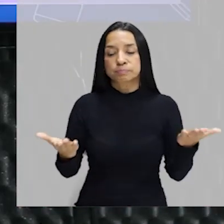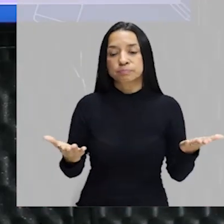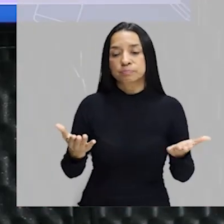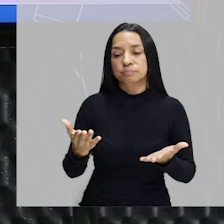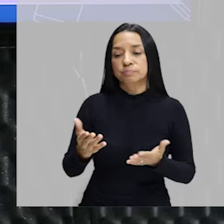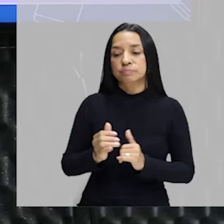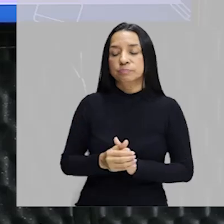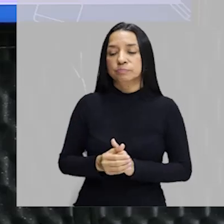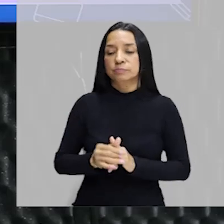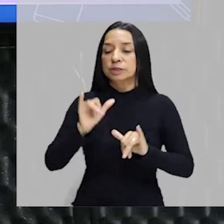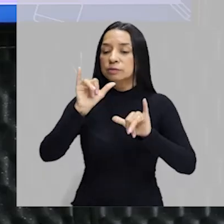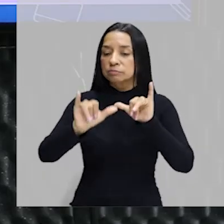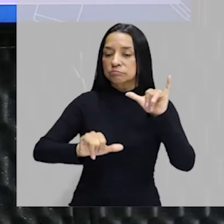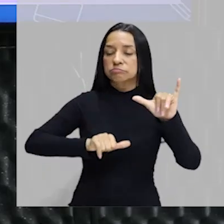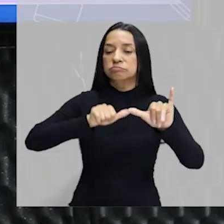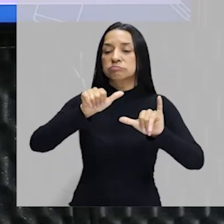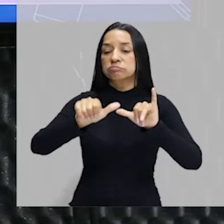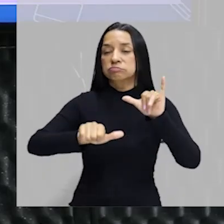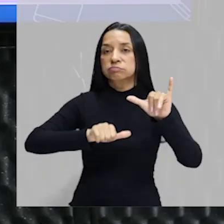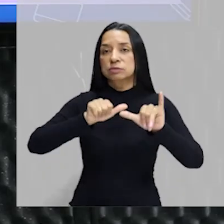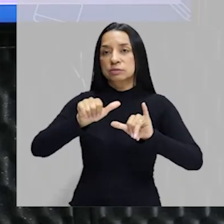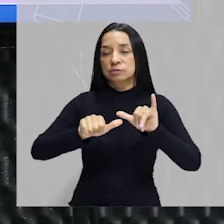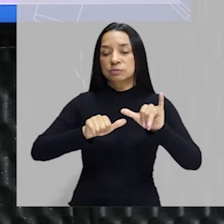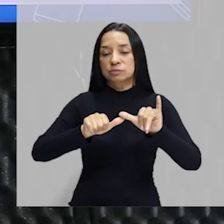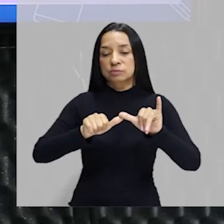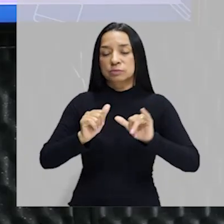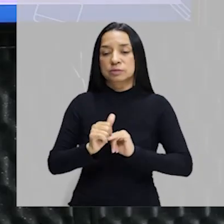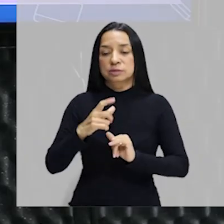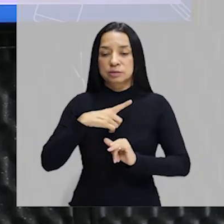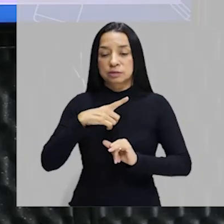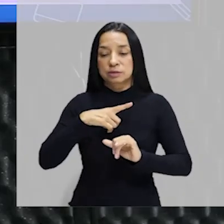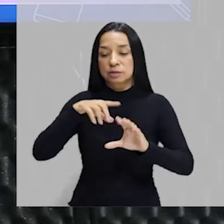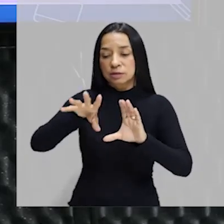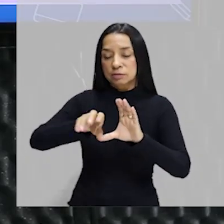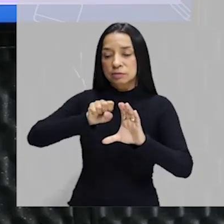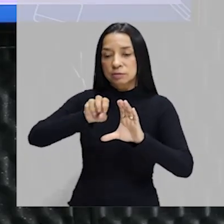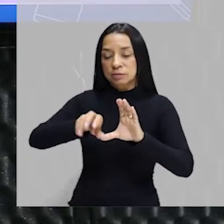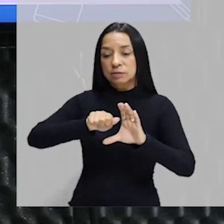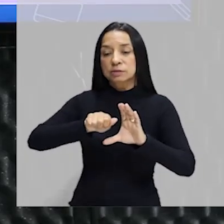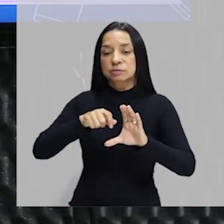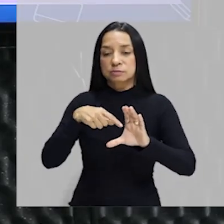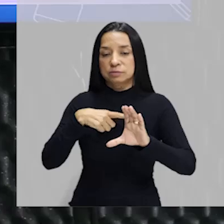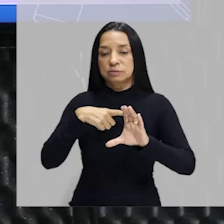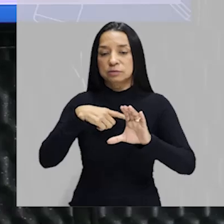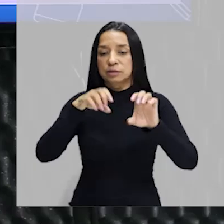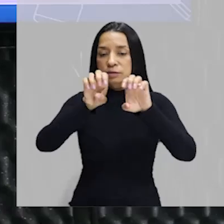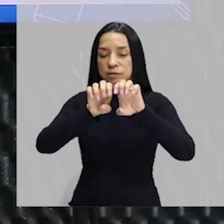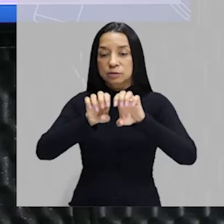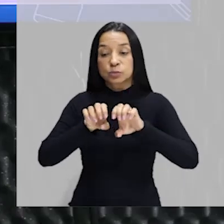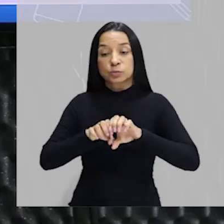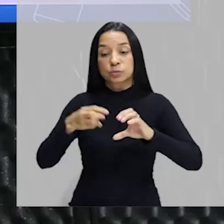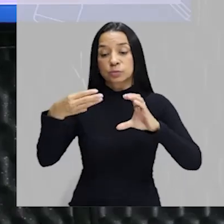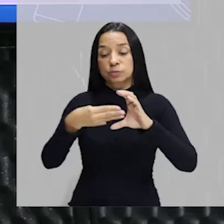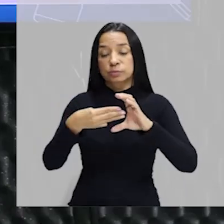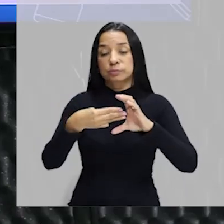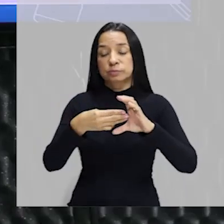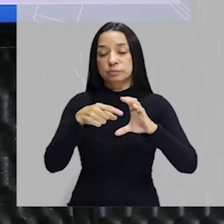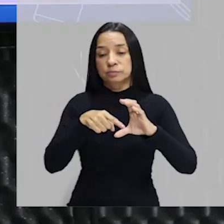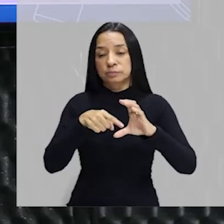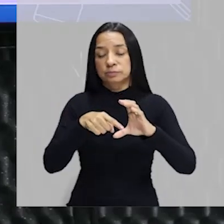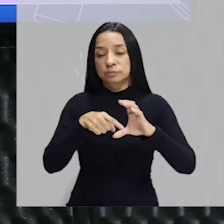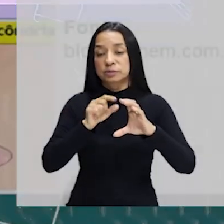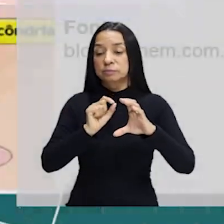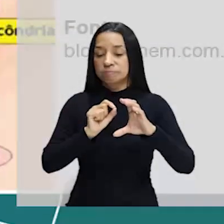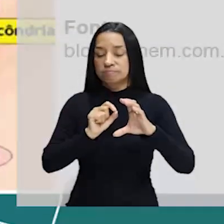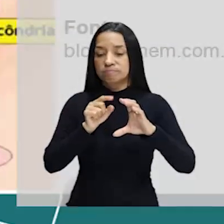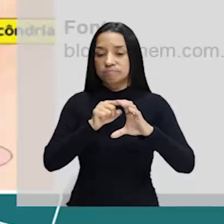das reações químicas que ocorrem na respiração celular. Eu tenho aqui a estrutura de uma célula, tá? Isso